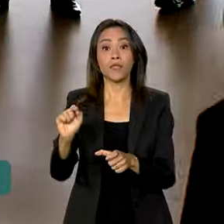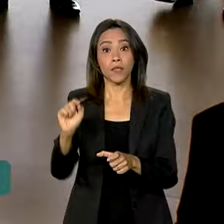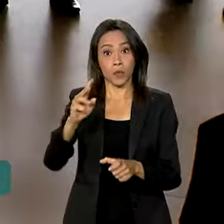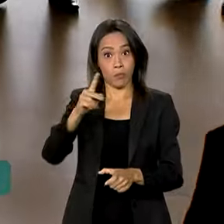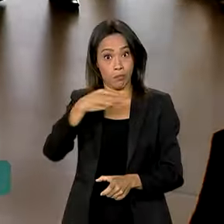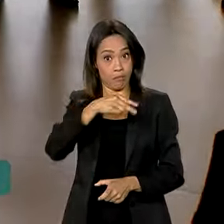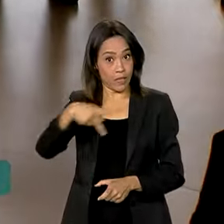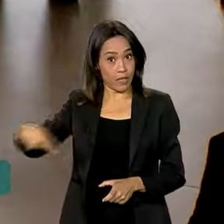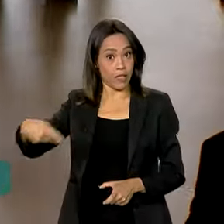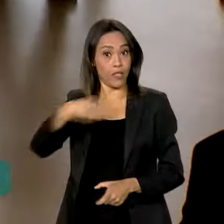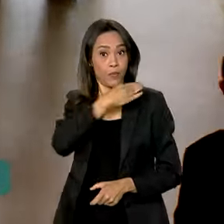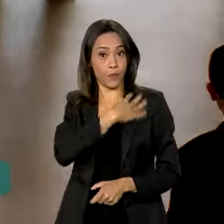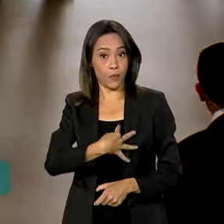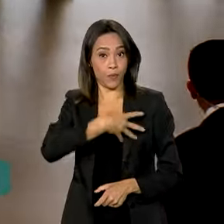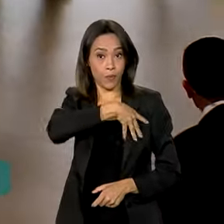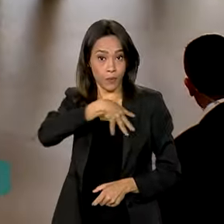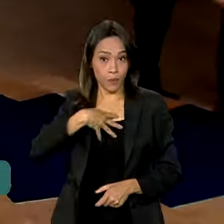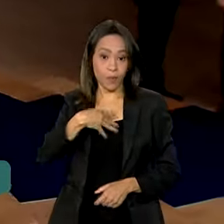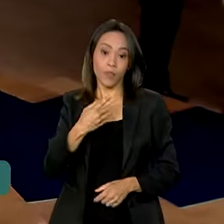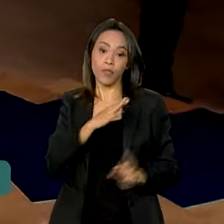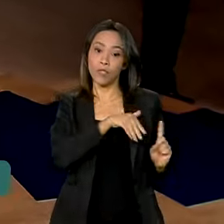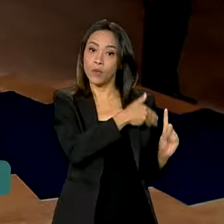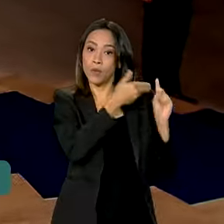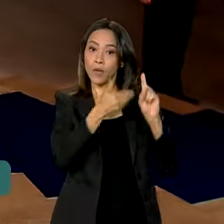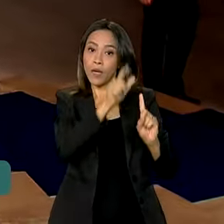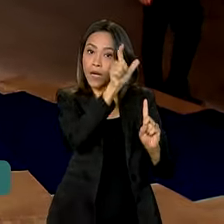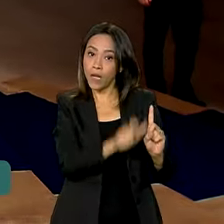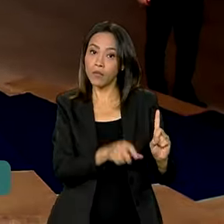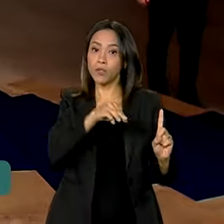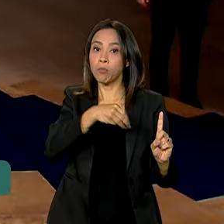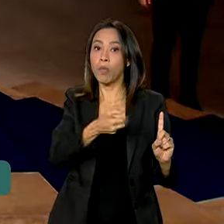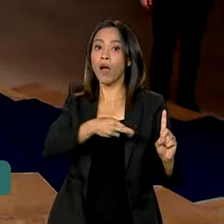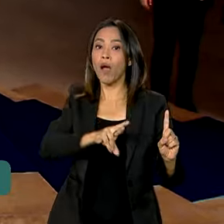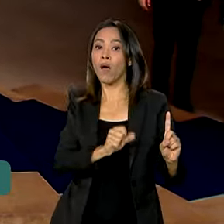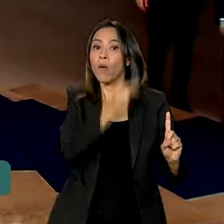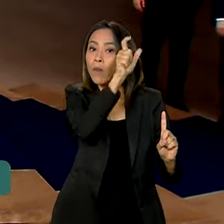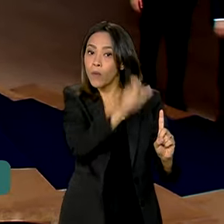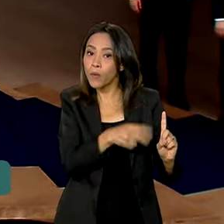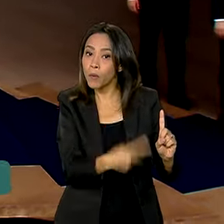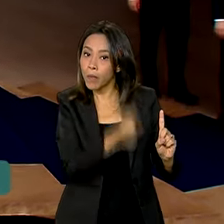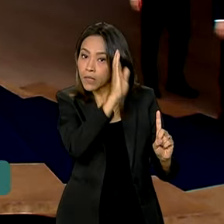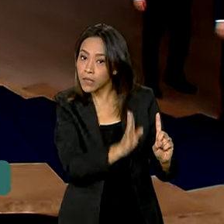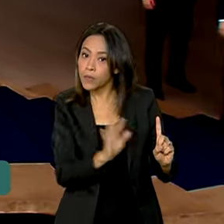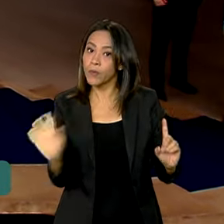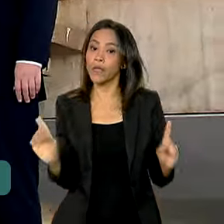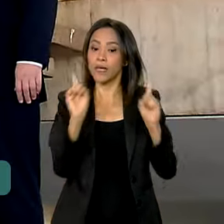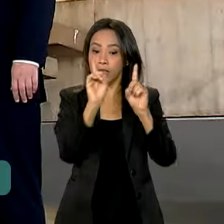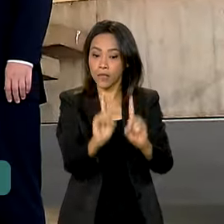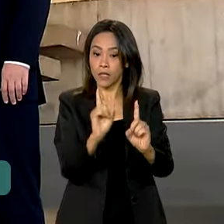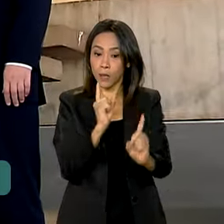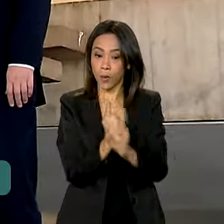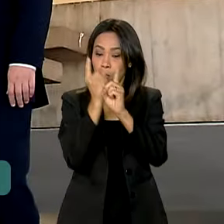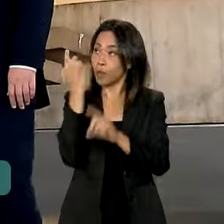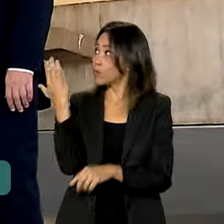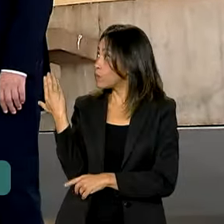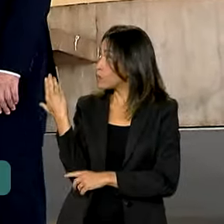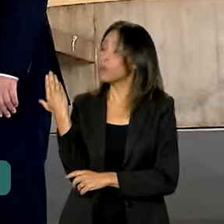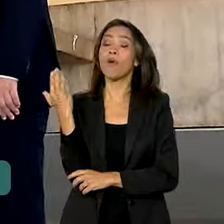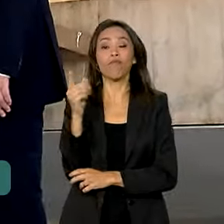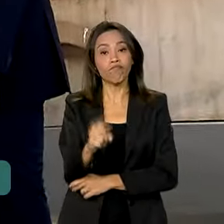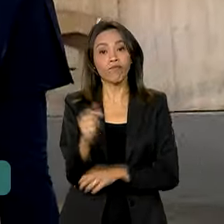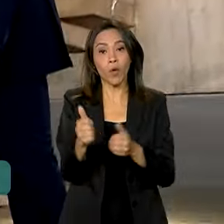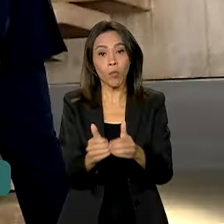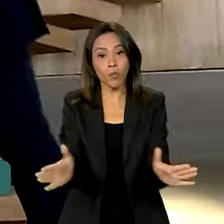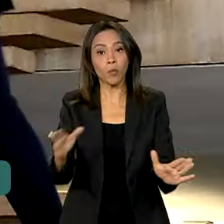do chanceler Mauro Vieira. O encontro no Palácio do Itamaraty, em Brasília, começou com uma